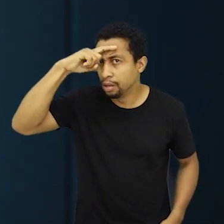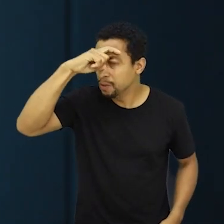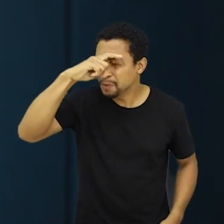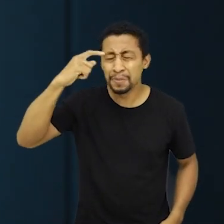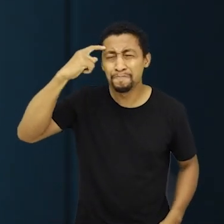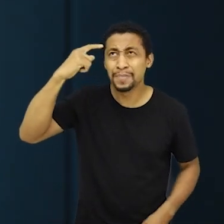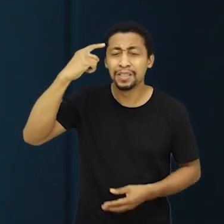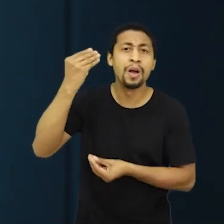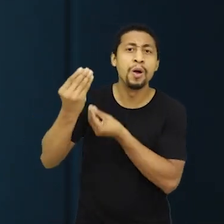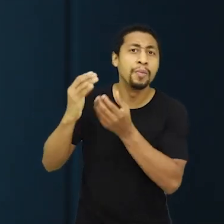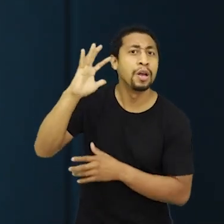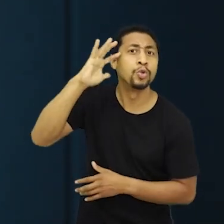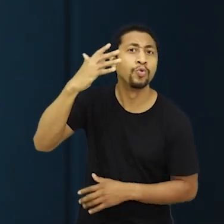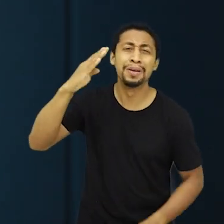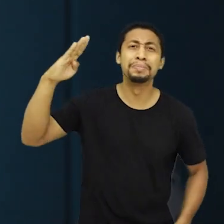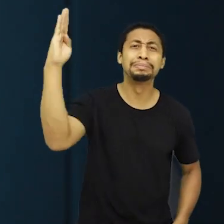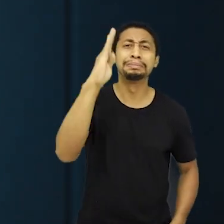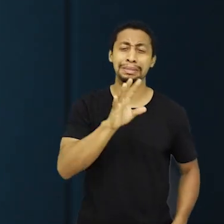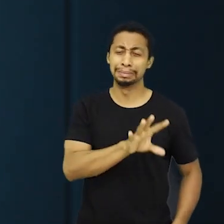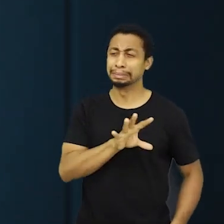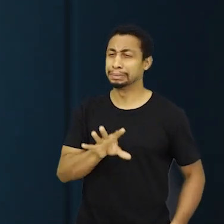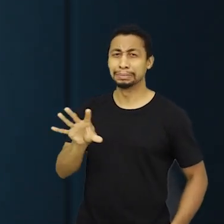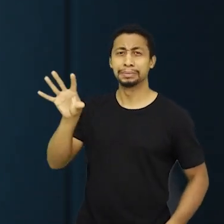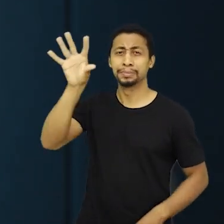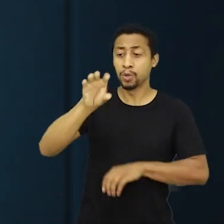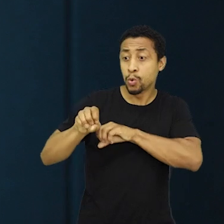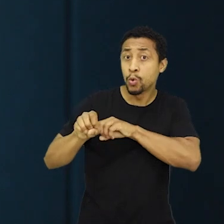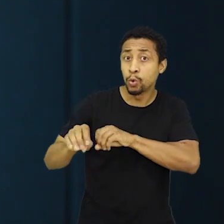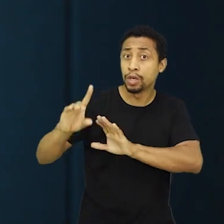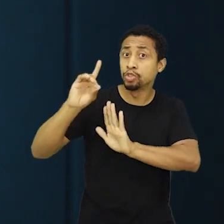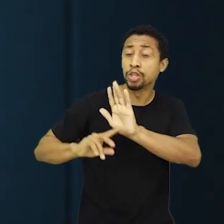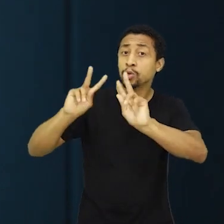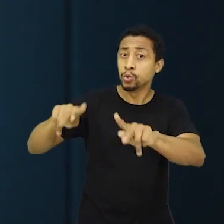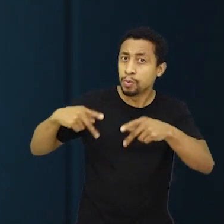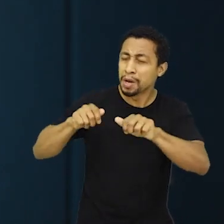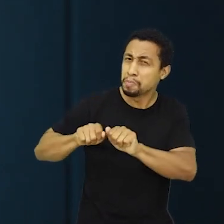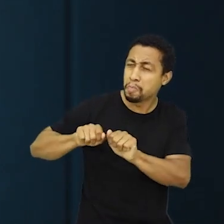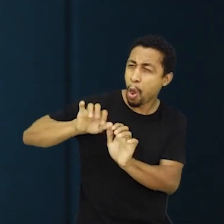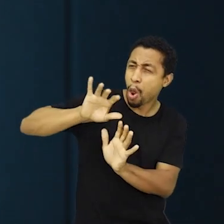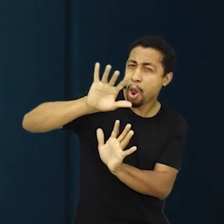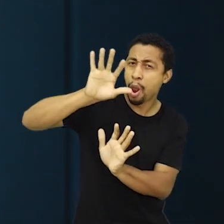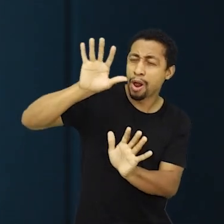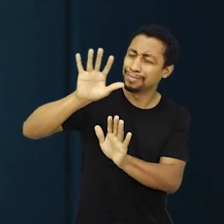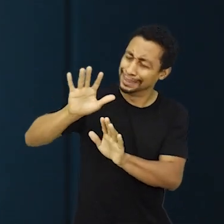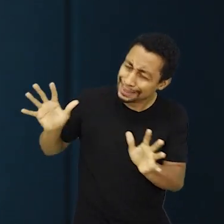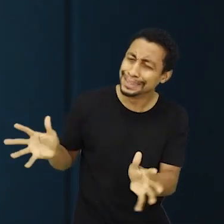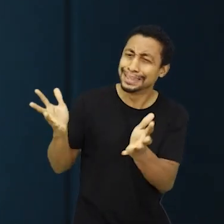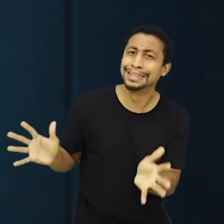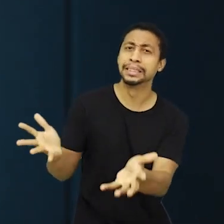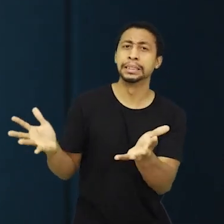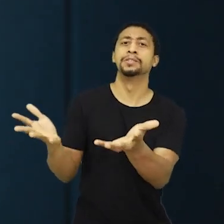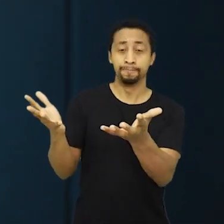nacional de educação em direitos humanos possa ter capilaridade e, de fato,